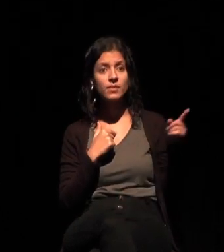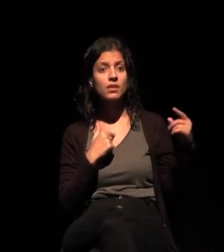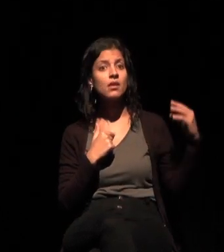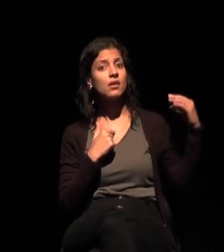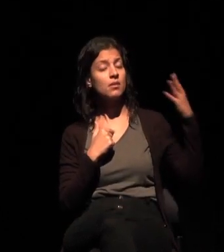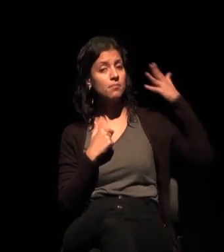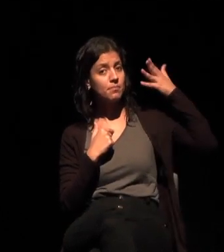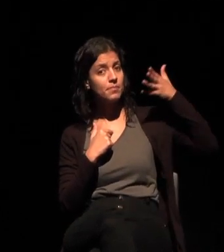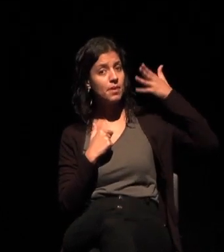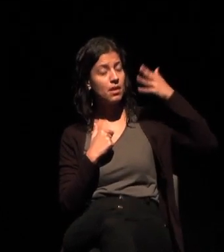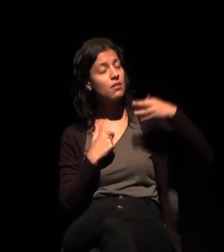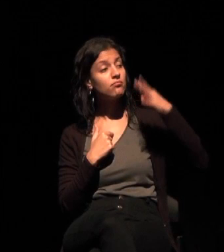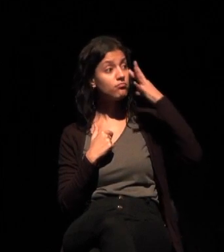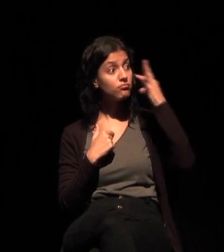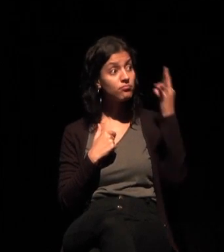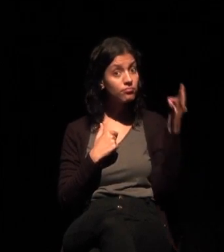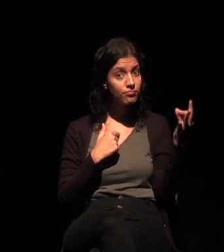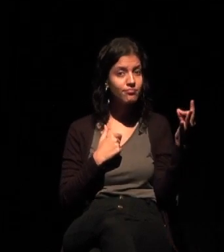lhes